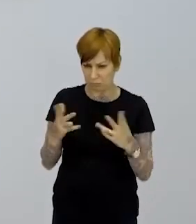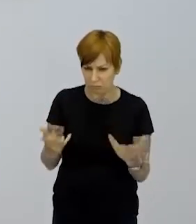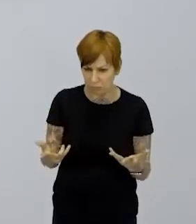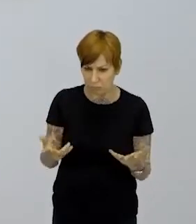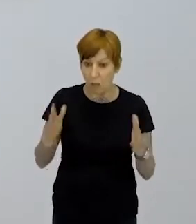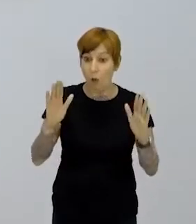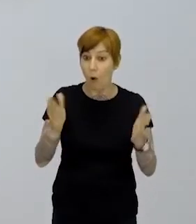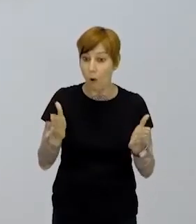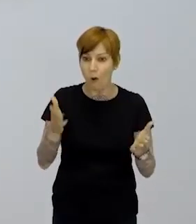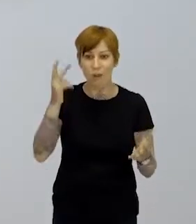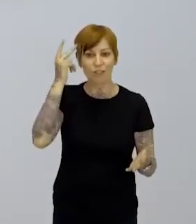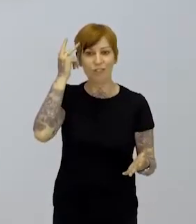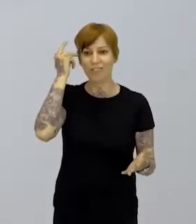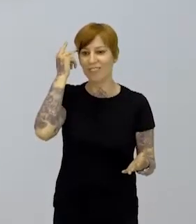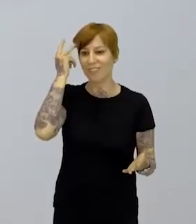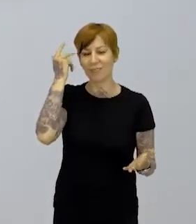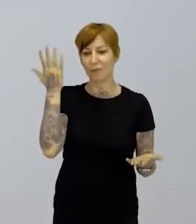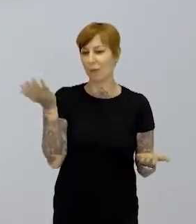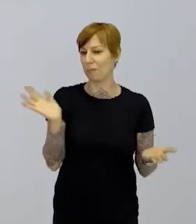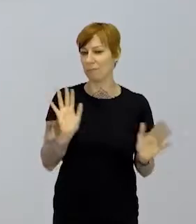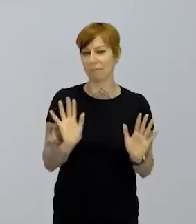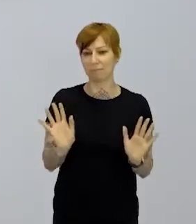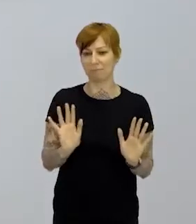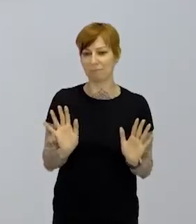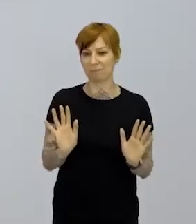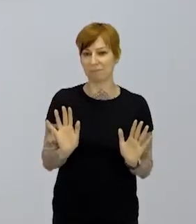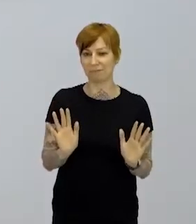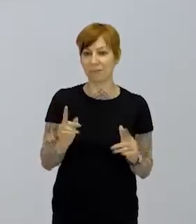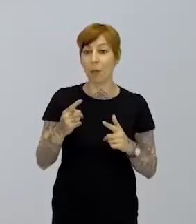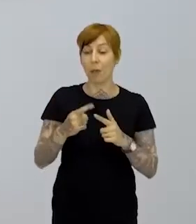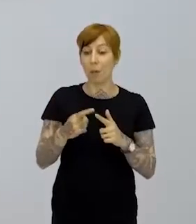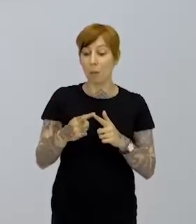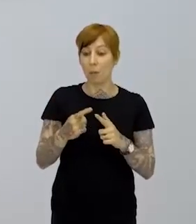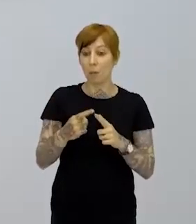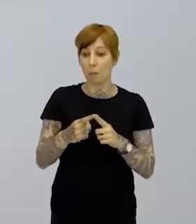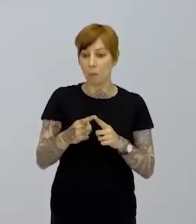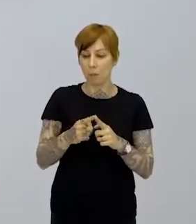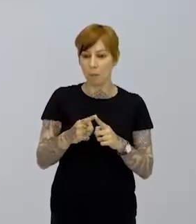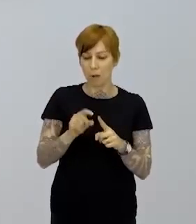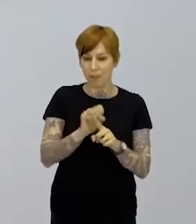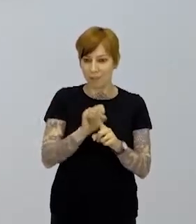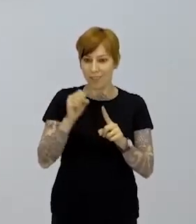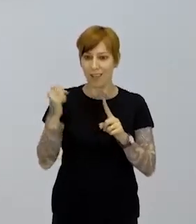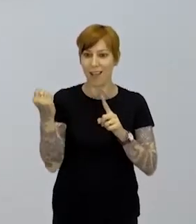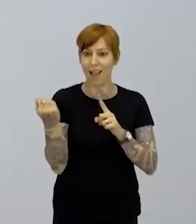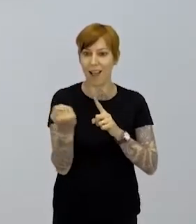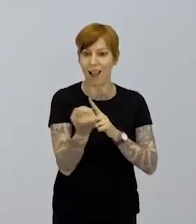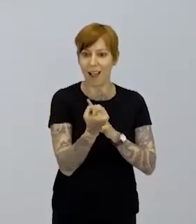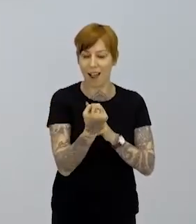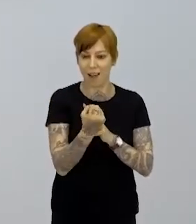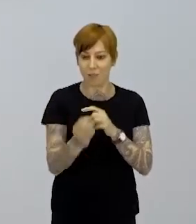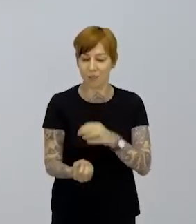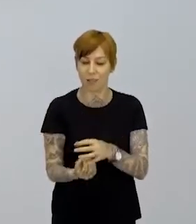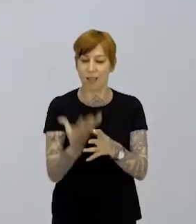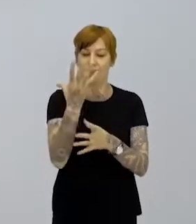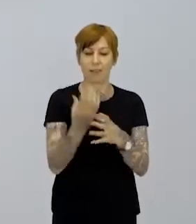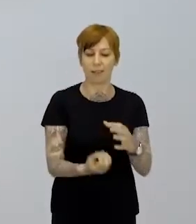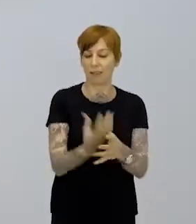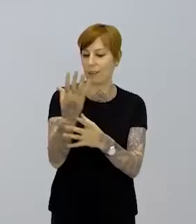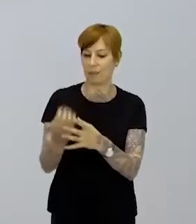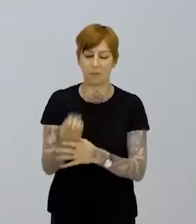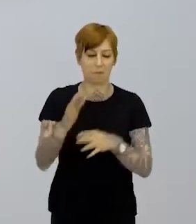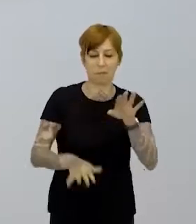hoje está dentro da normalidade, porque é uma construção dentro dos hábitos, das repetições, dado